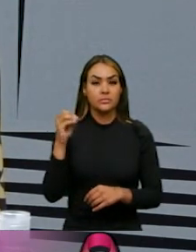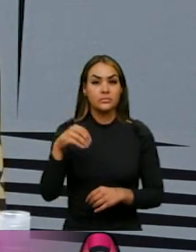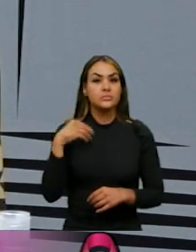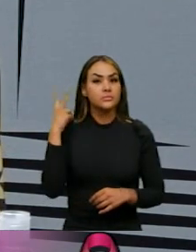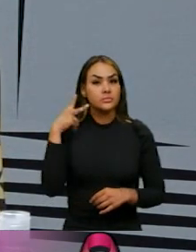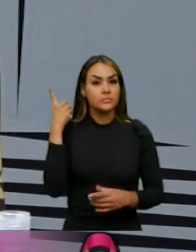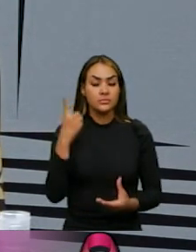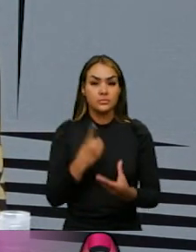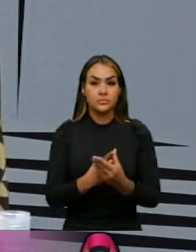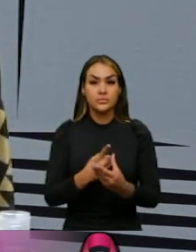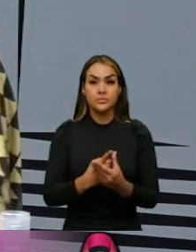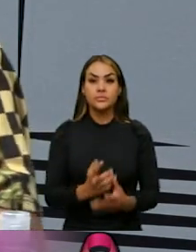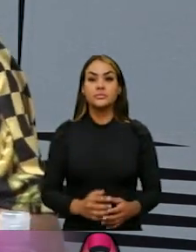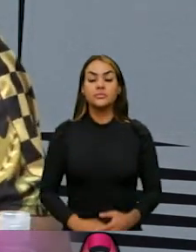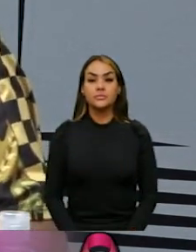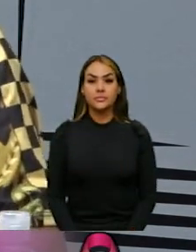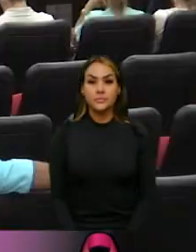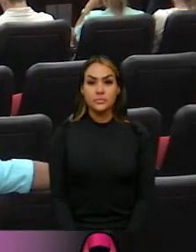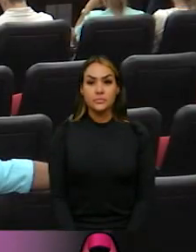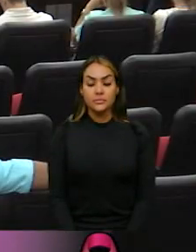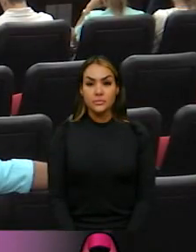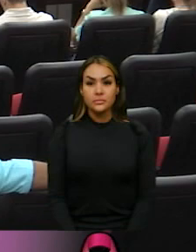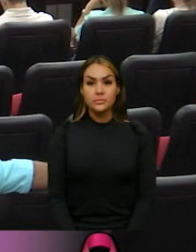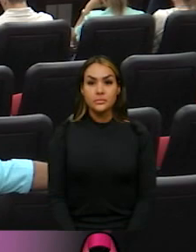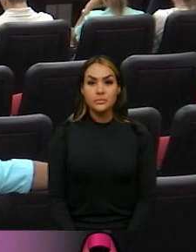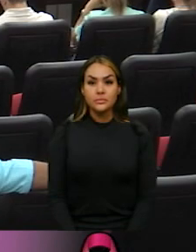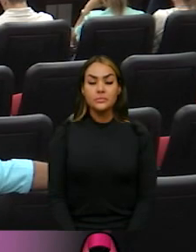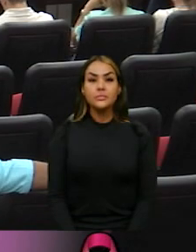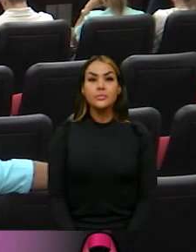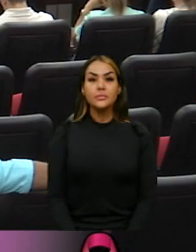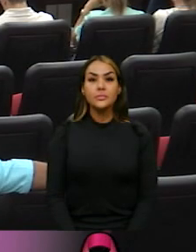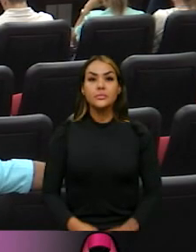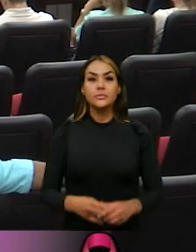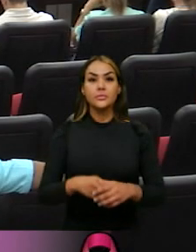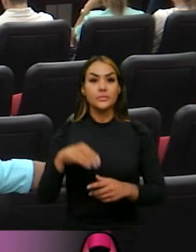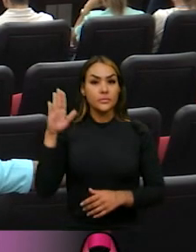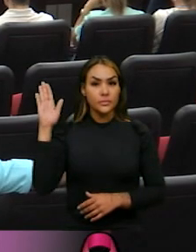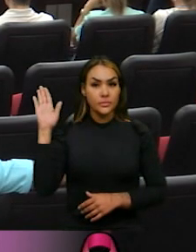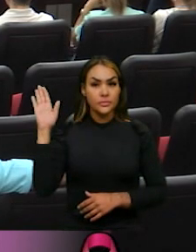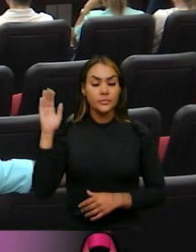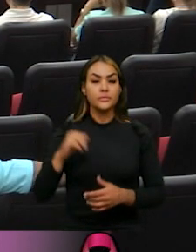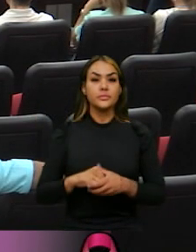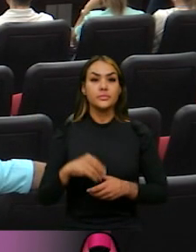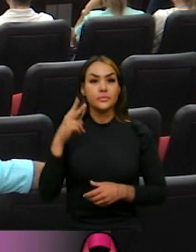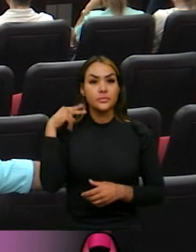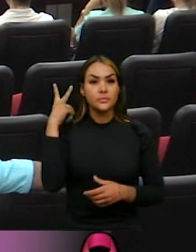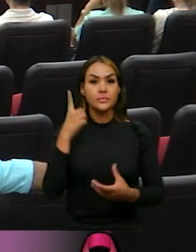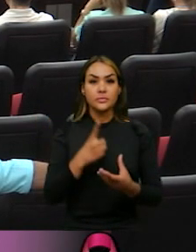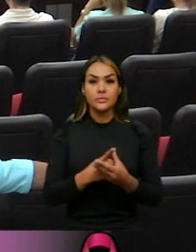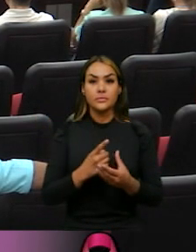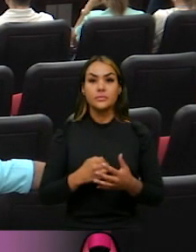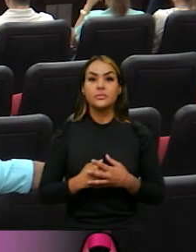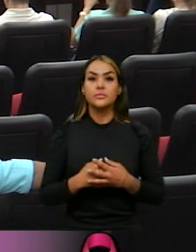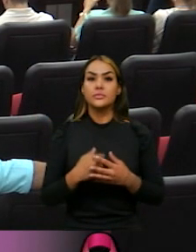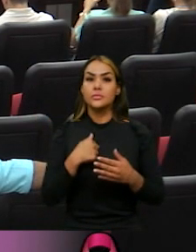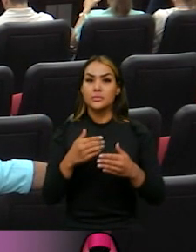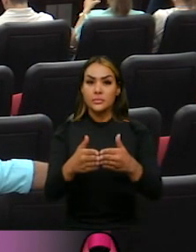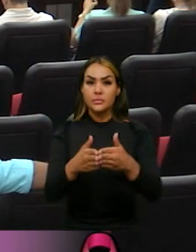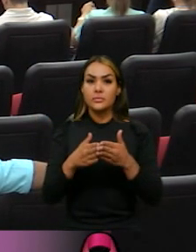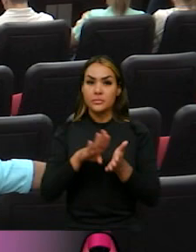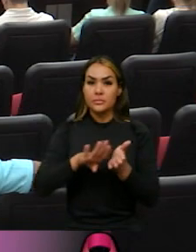Edvaldunga Costa, vereador União Brasil. Pela ordem, presidente. O requerimento. Eu peço a